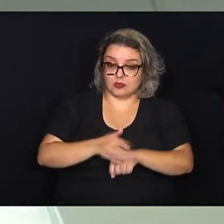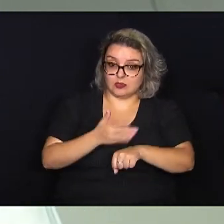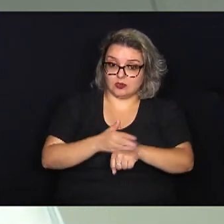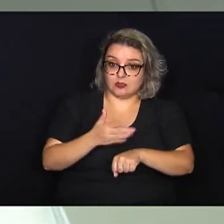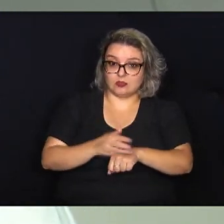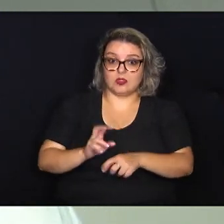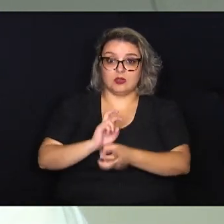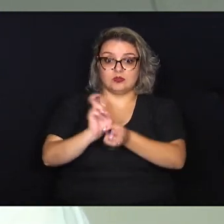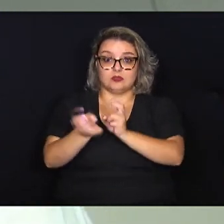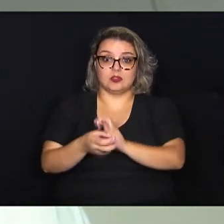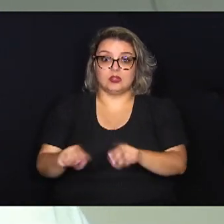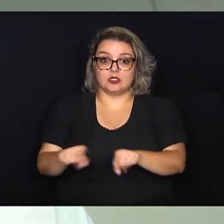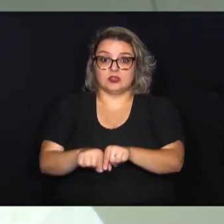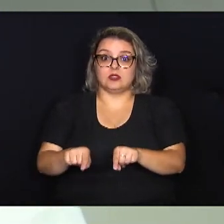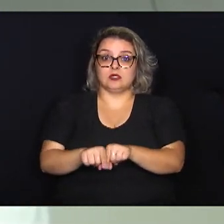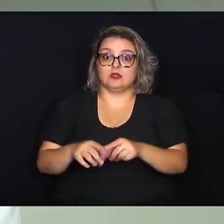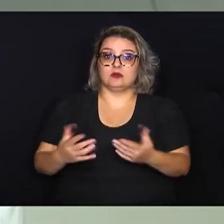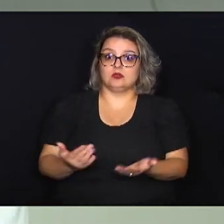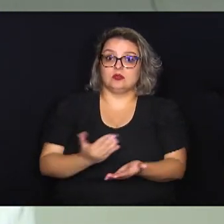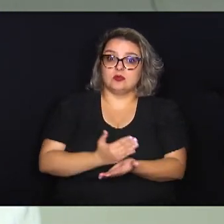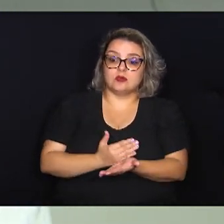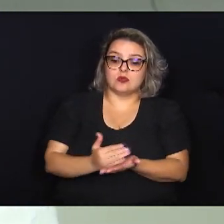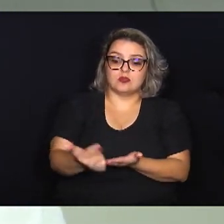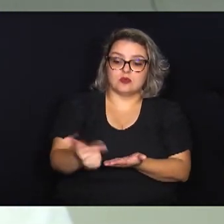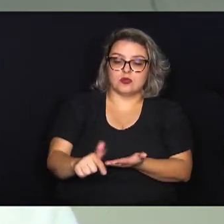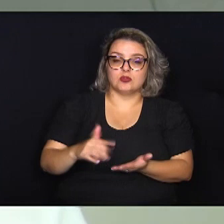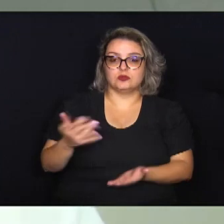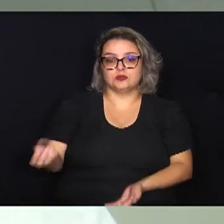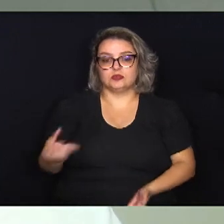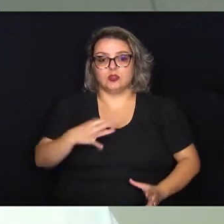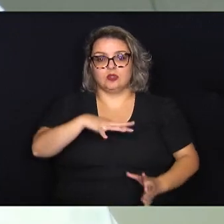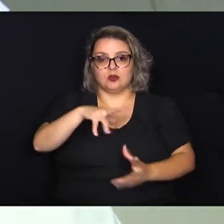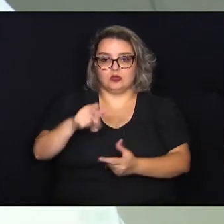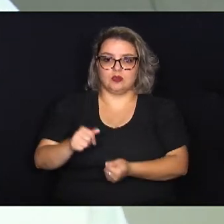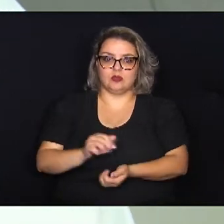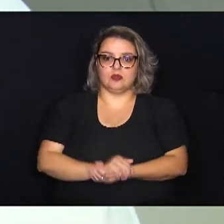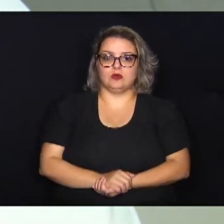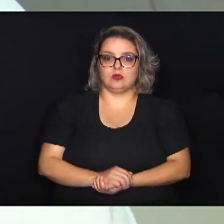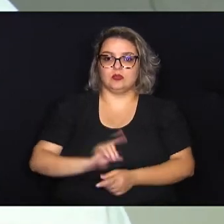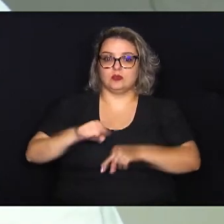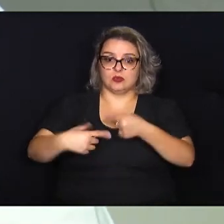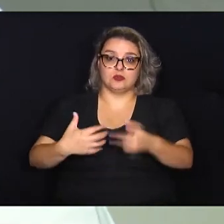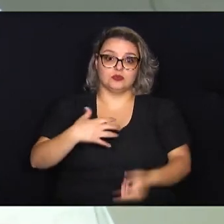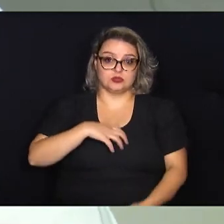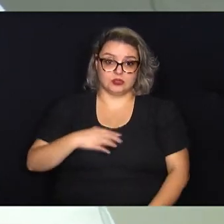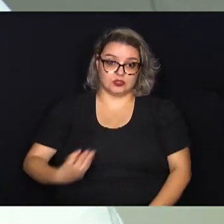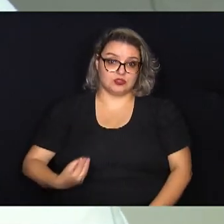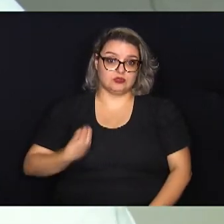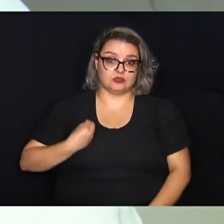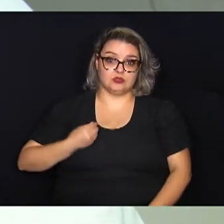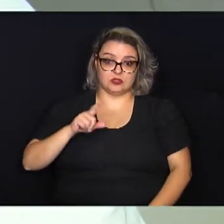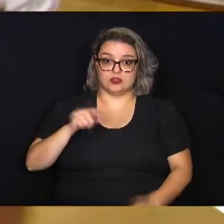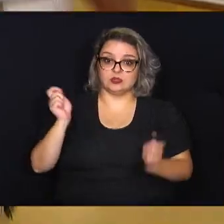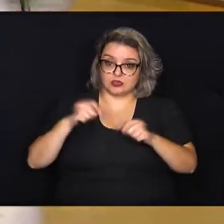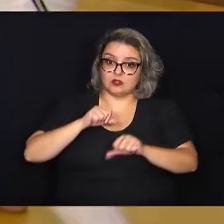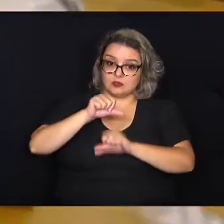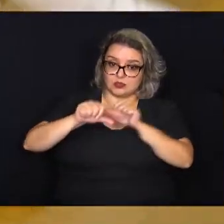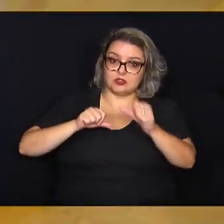ao mesmo tempo também está se reiniciando num novo mundo, num outro modo de ser, entendeu? Isso é potente, isso é